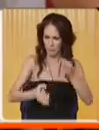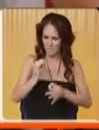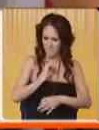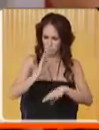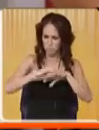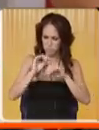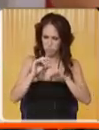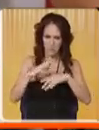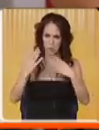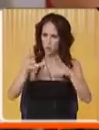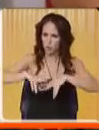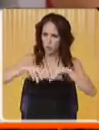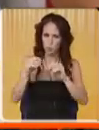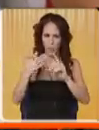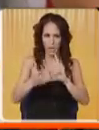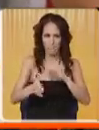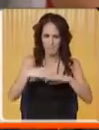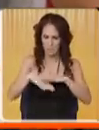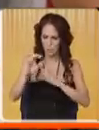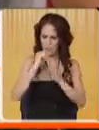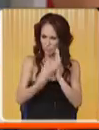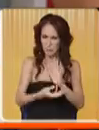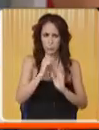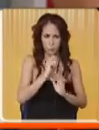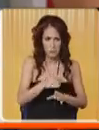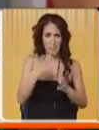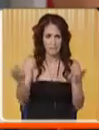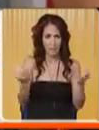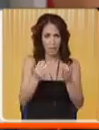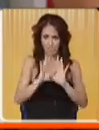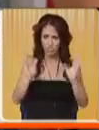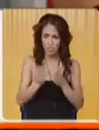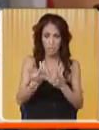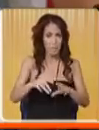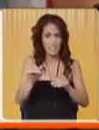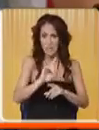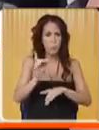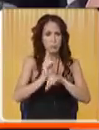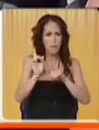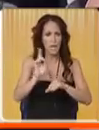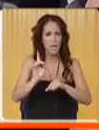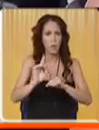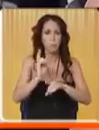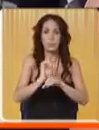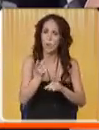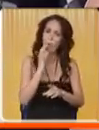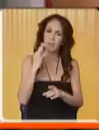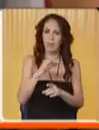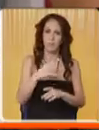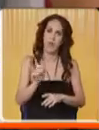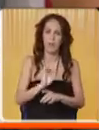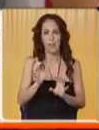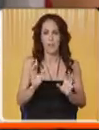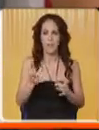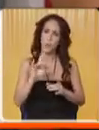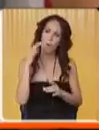por tradição, nunca aplicaram esse tipo de medidas. Podiam aplicar, está na parte geral. Mas não aplicaram porquê? Porque não é tradição,